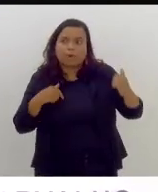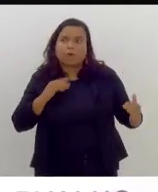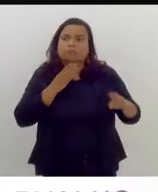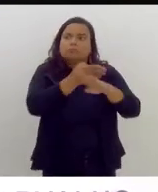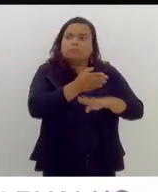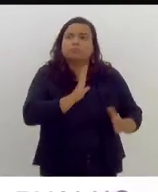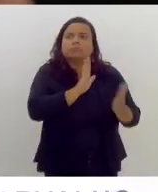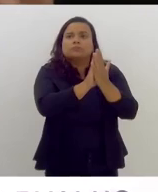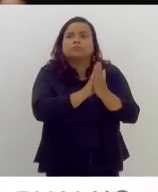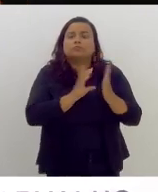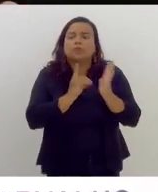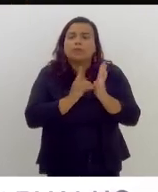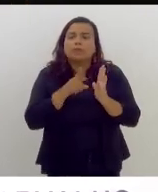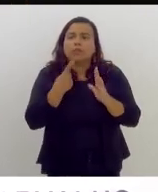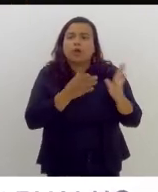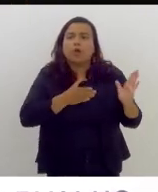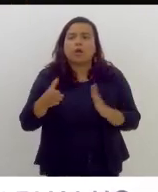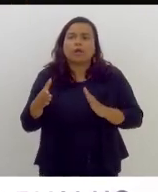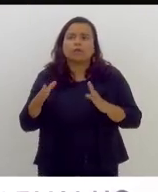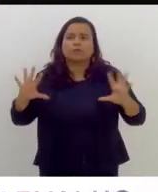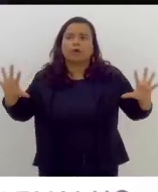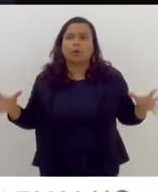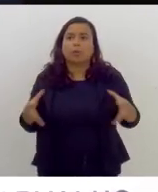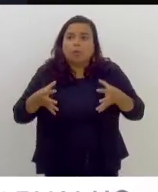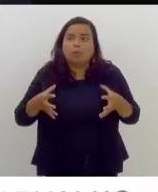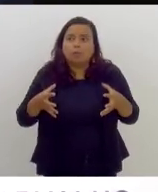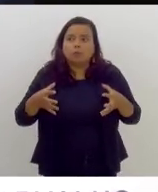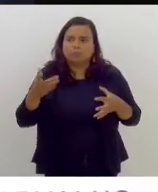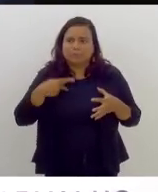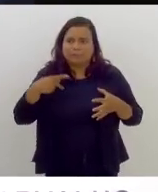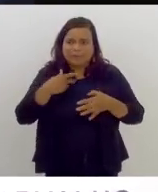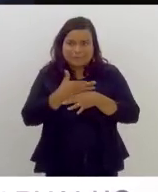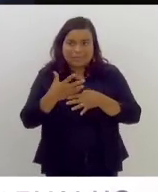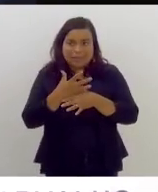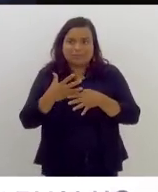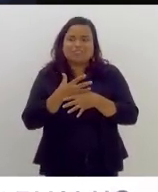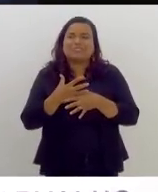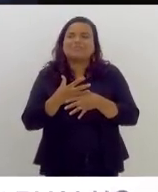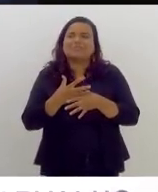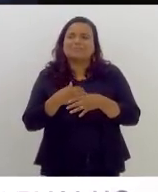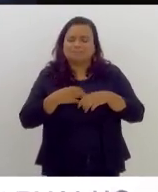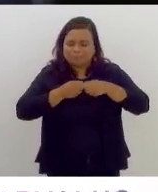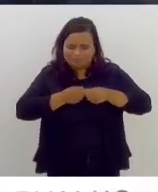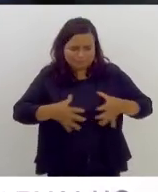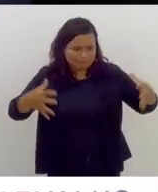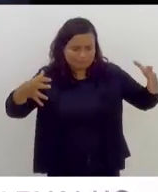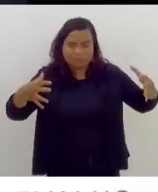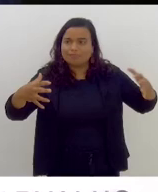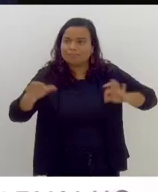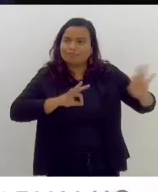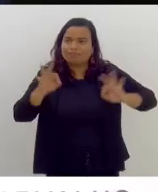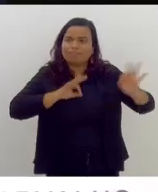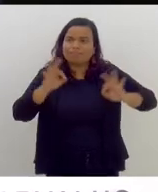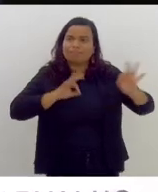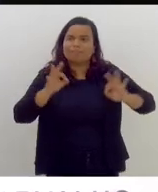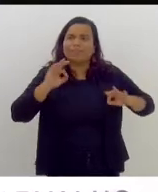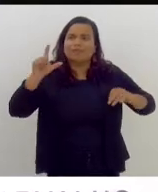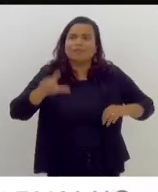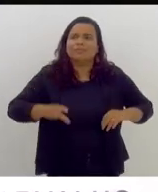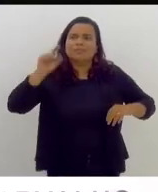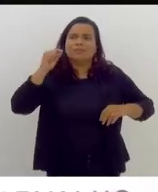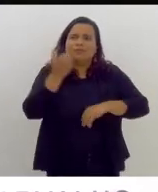Detran para a gente organizar um mutirão lá na minha cidade. E aí escolheu